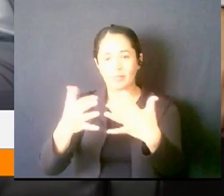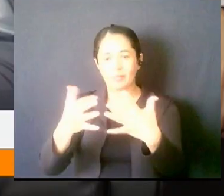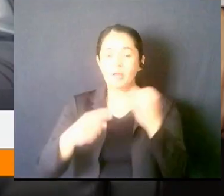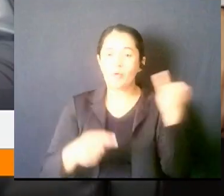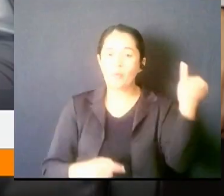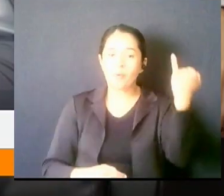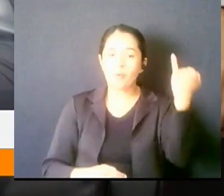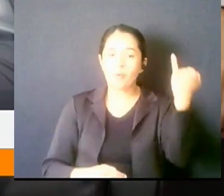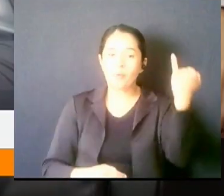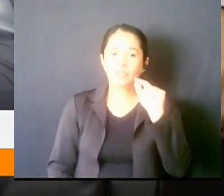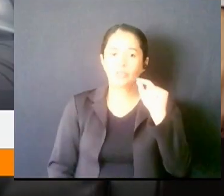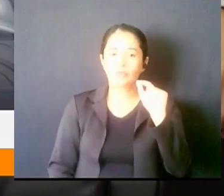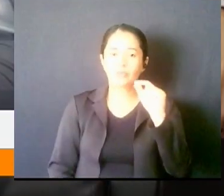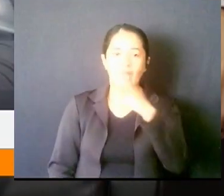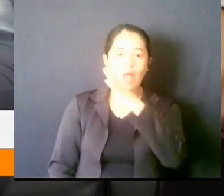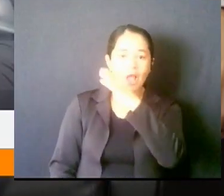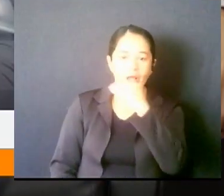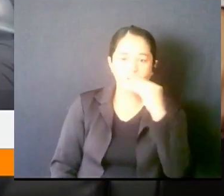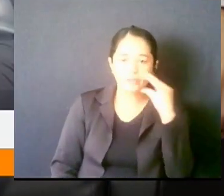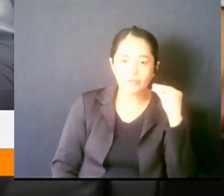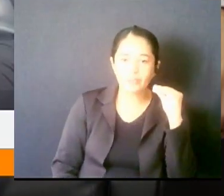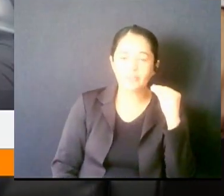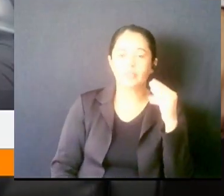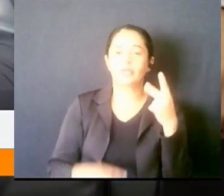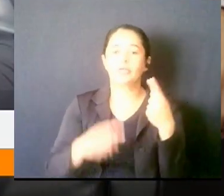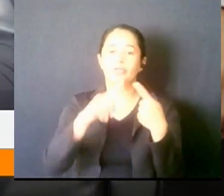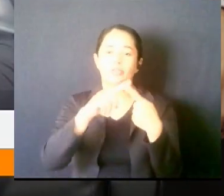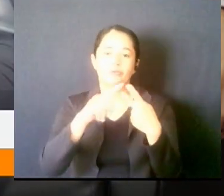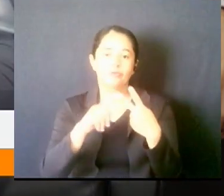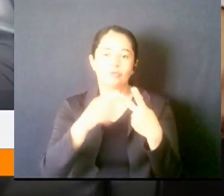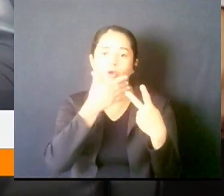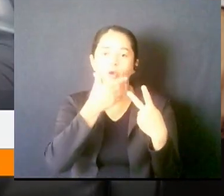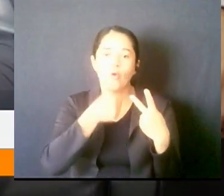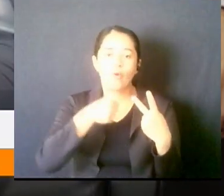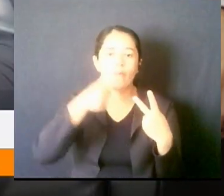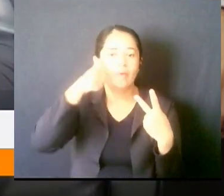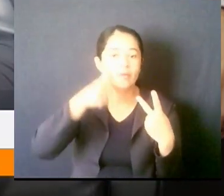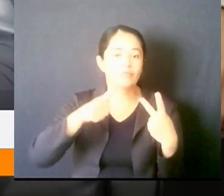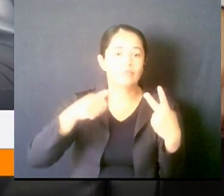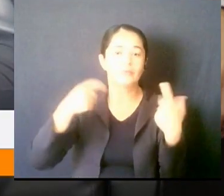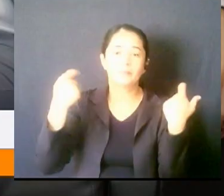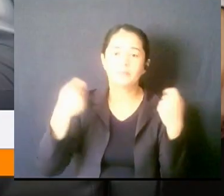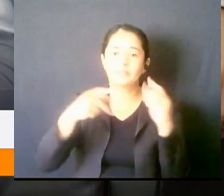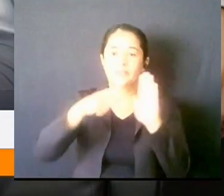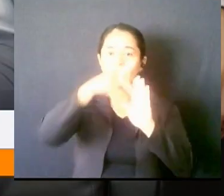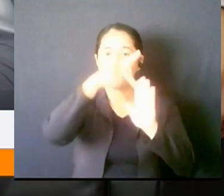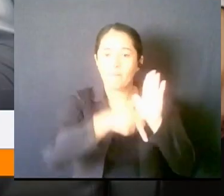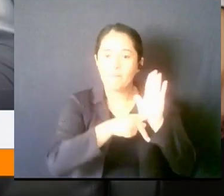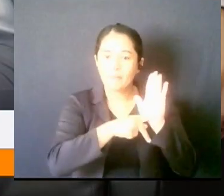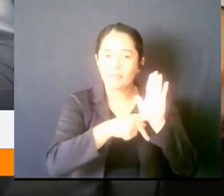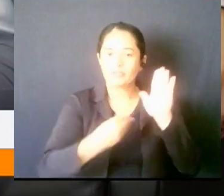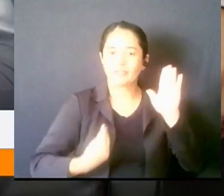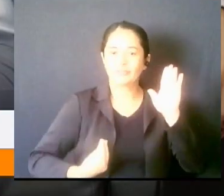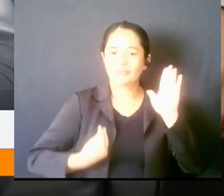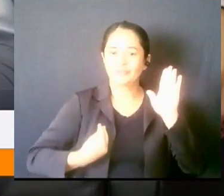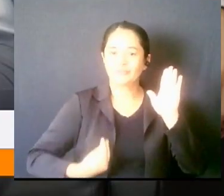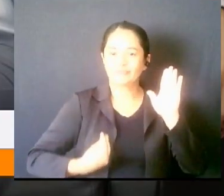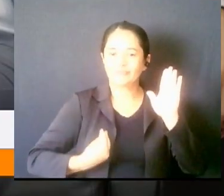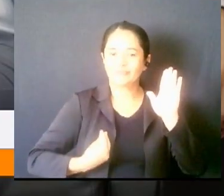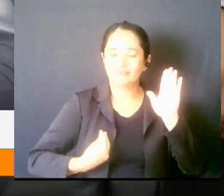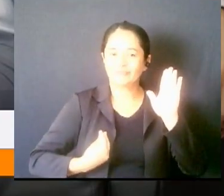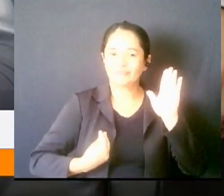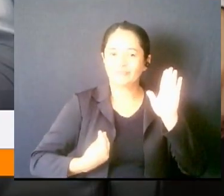adolescente, homens e mulheres, tá? Terem um projeto de vida. Nada previne